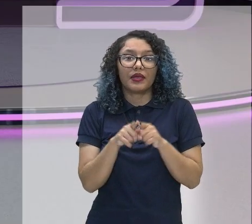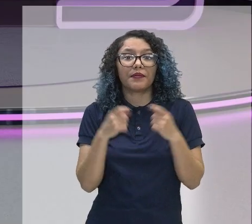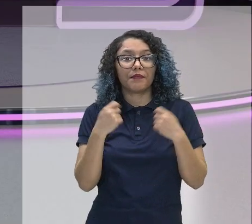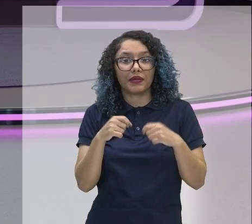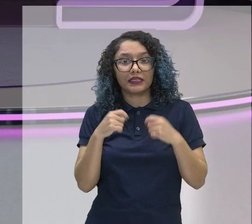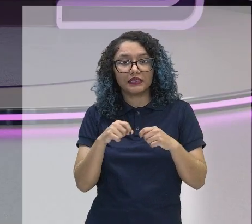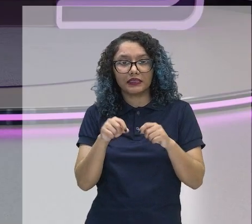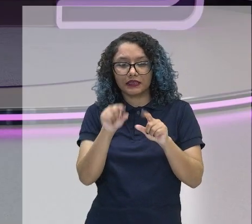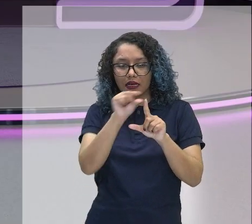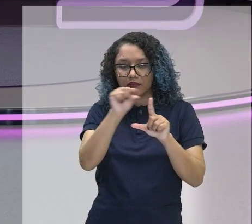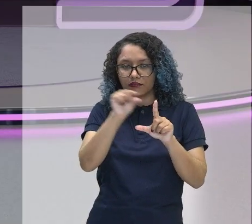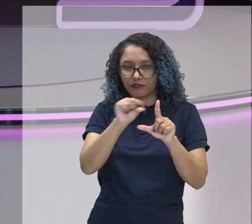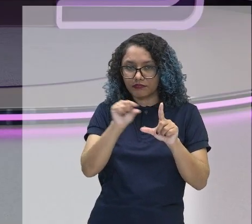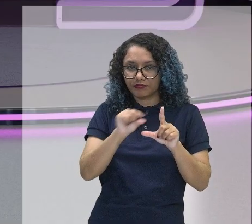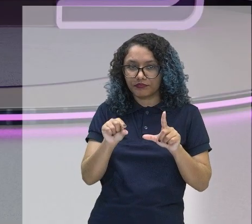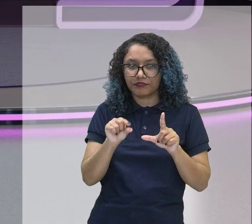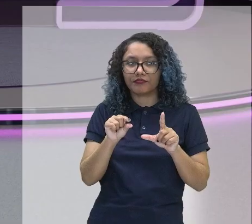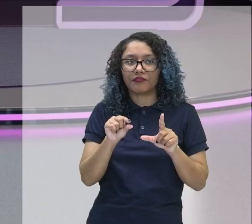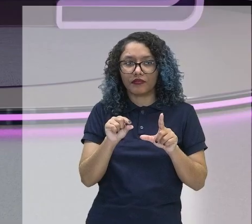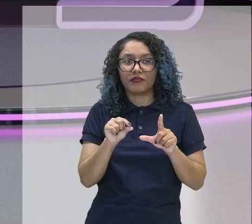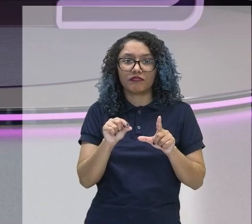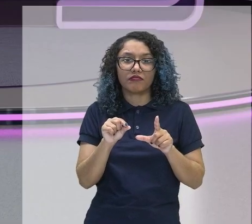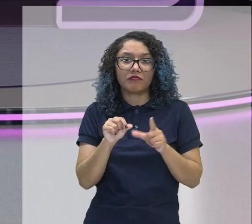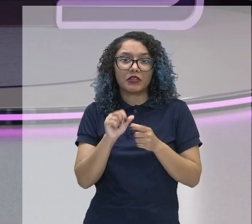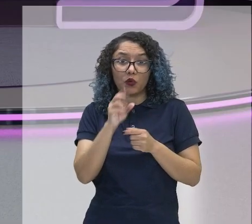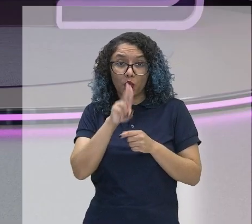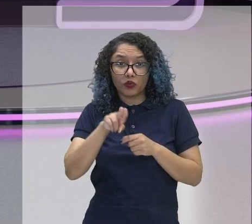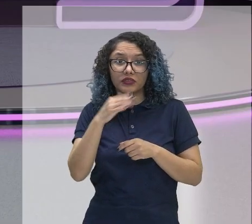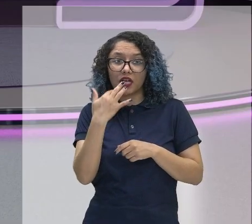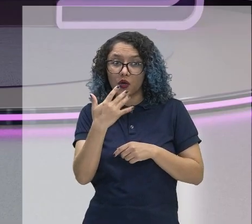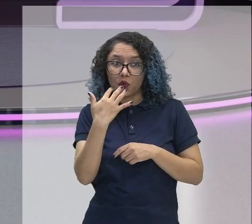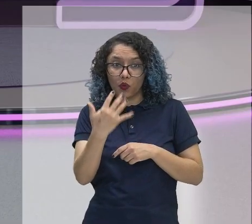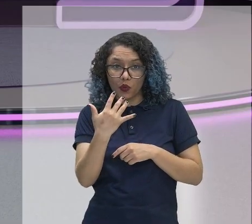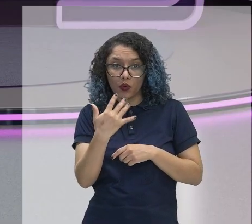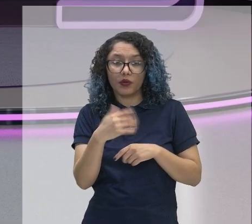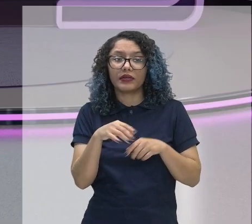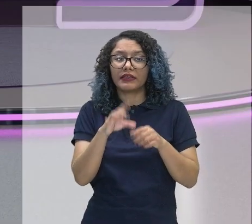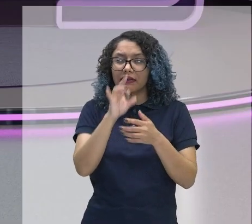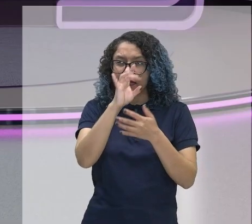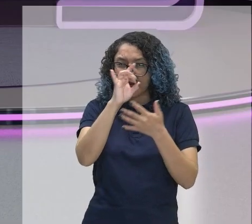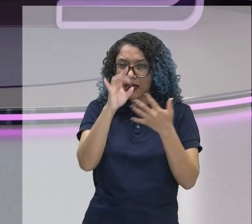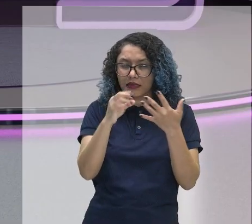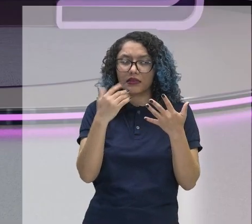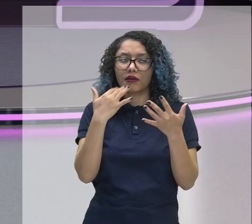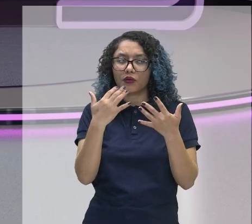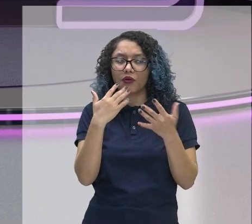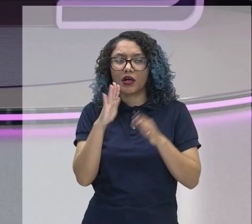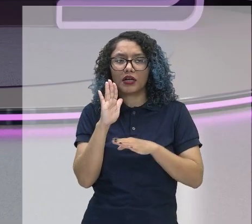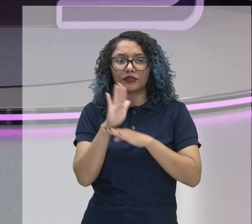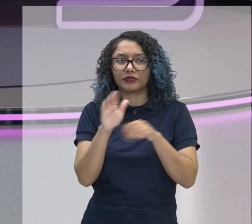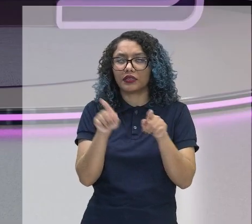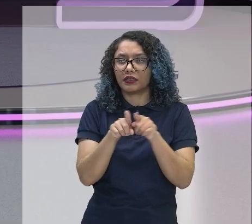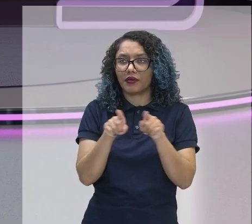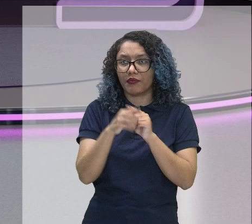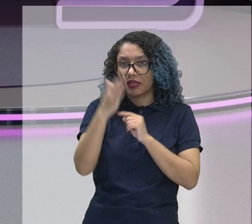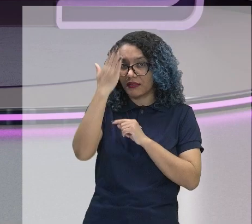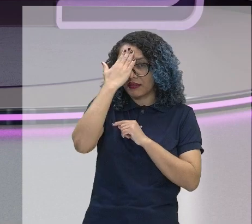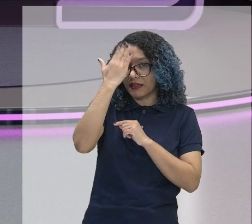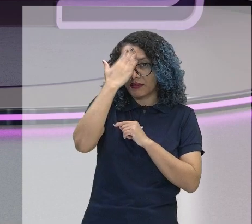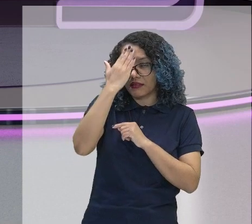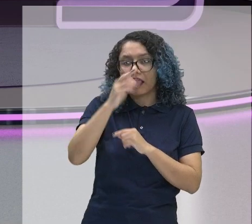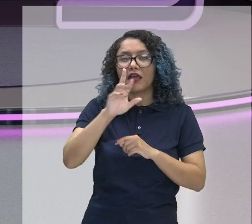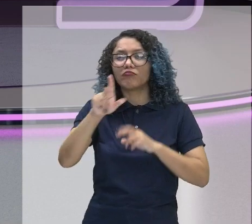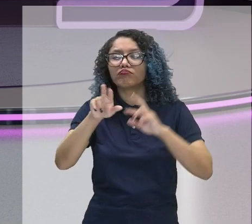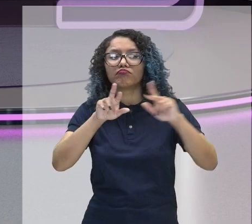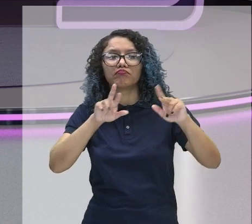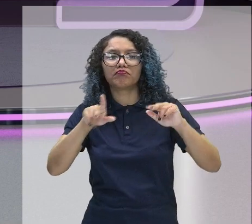geralmente é indicado aqui por cores, como tem no nosso exemplo aqui, e cada cor ali ajuda a fazer essa diferenciação, tá